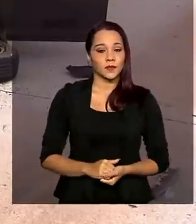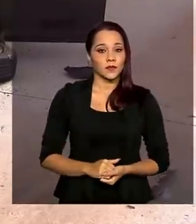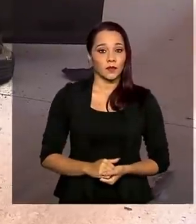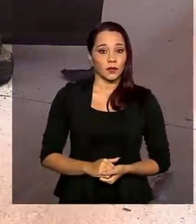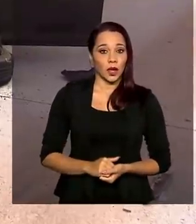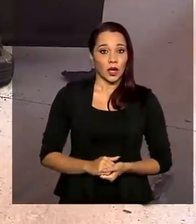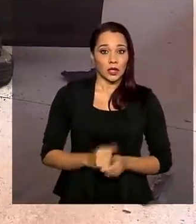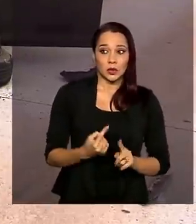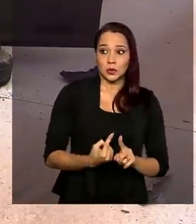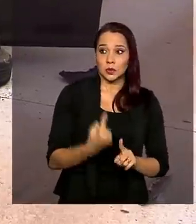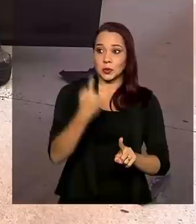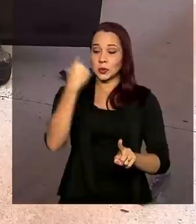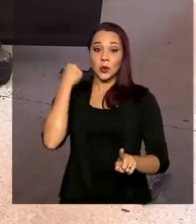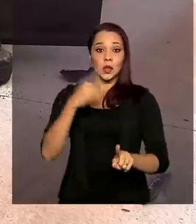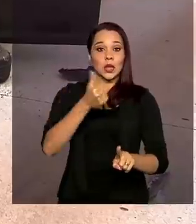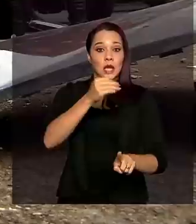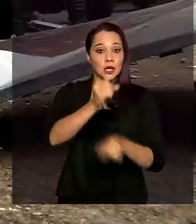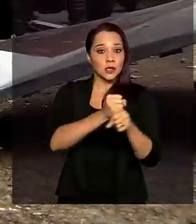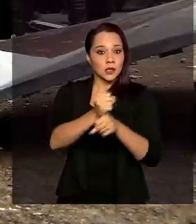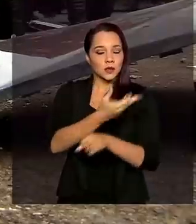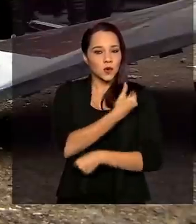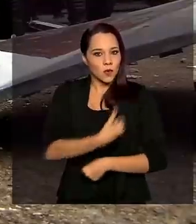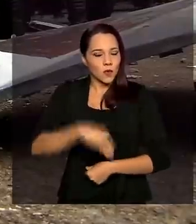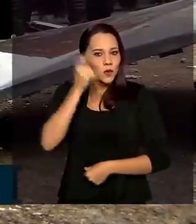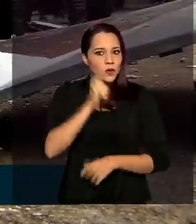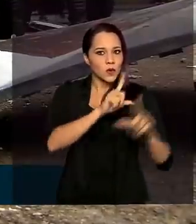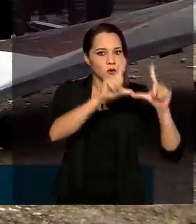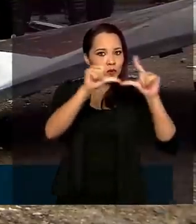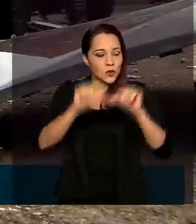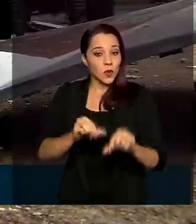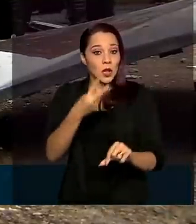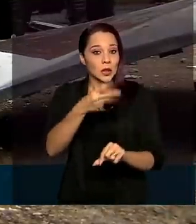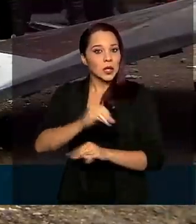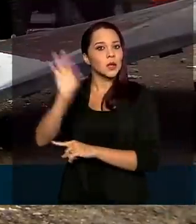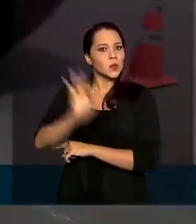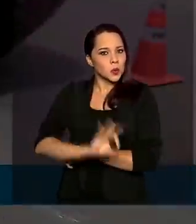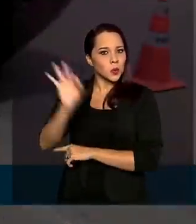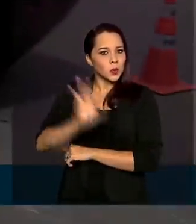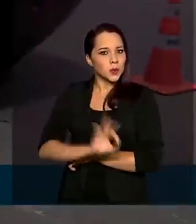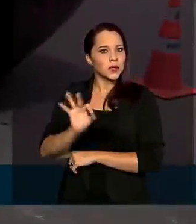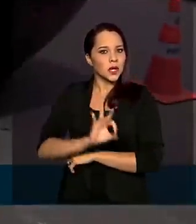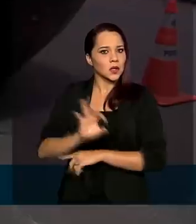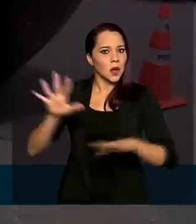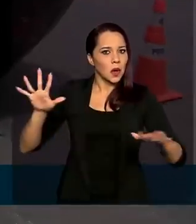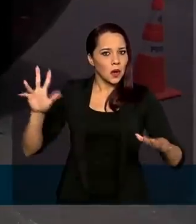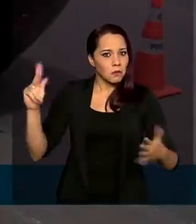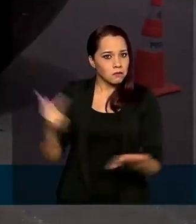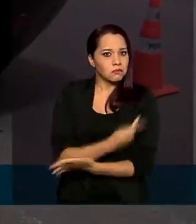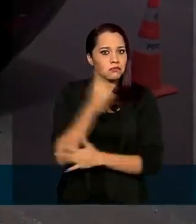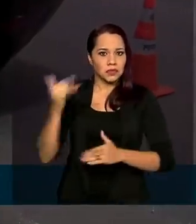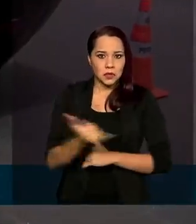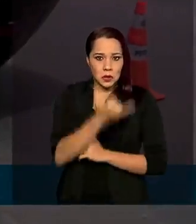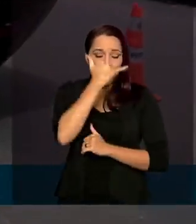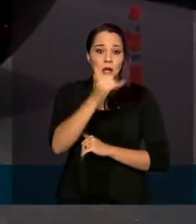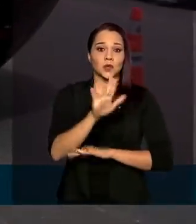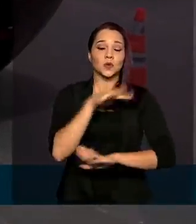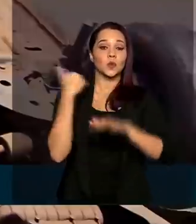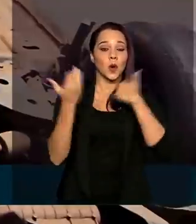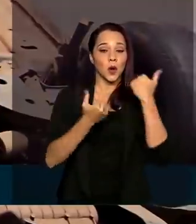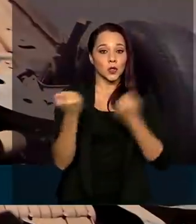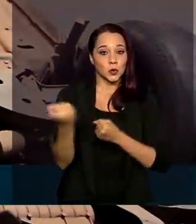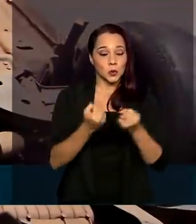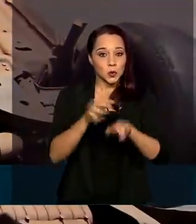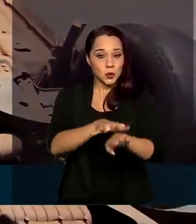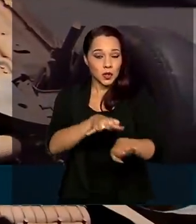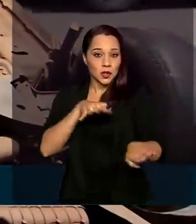Nos últimos 10 anos, o governo conseguiu reduzir em 30% os casos de acidentes e mortes no trânsito.